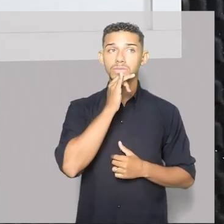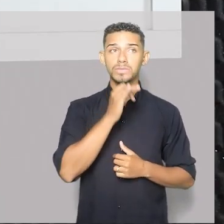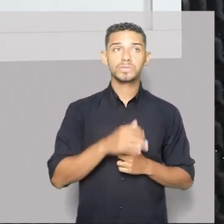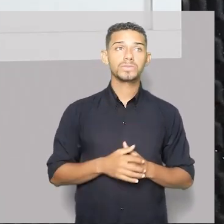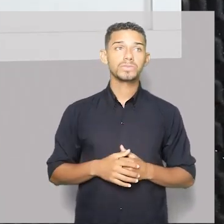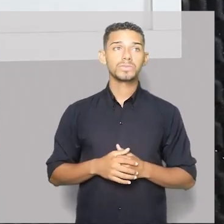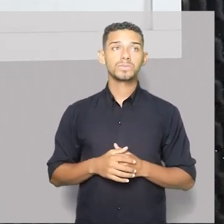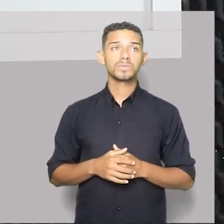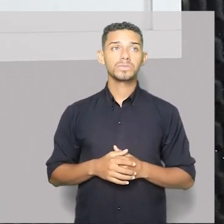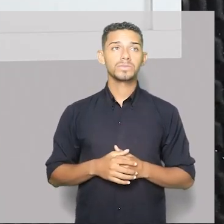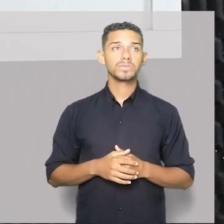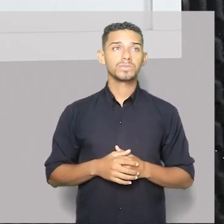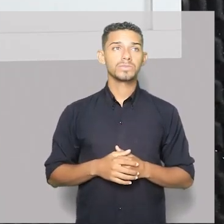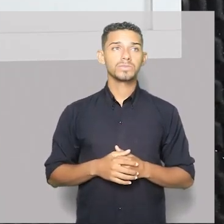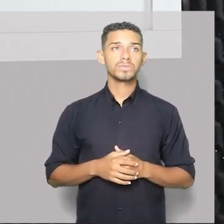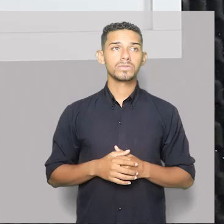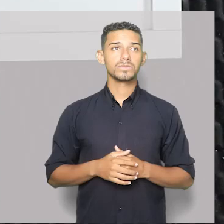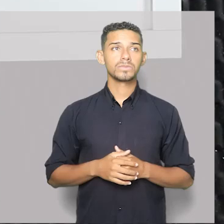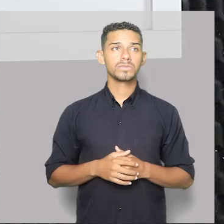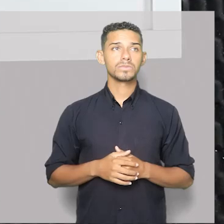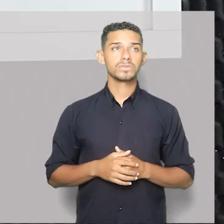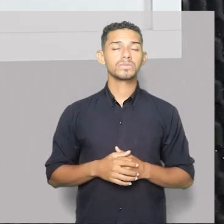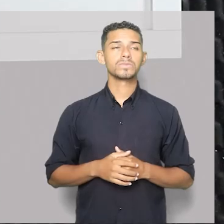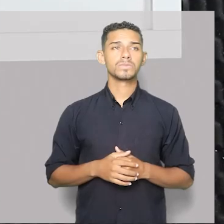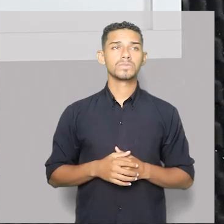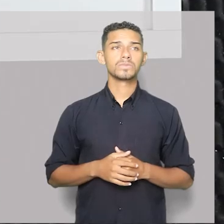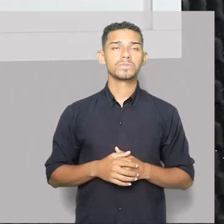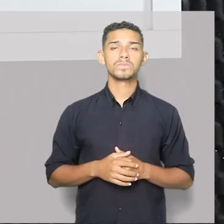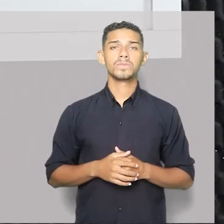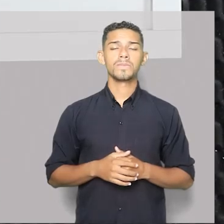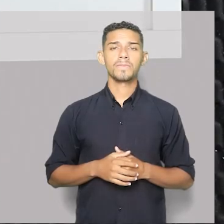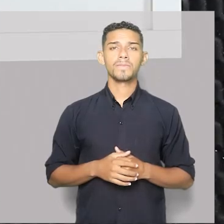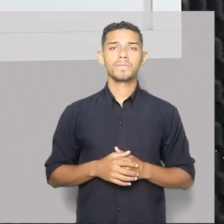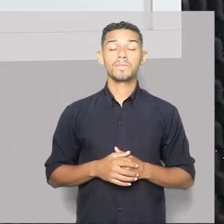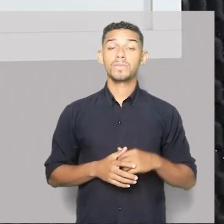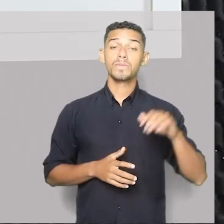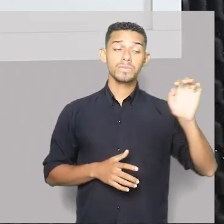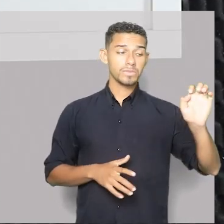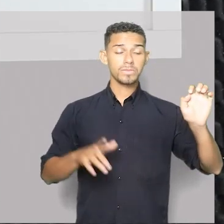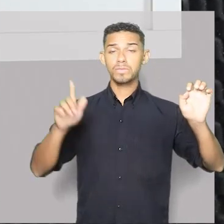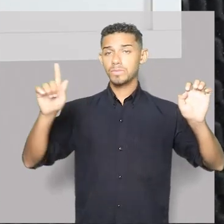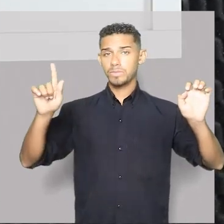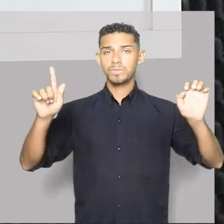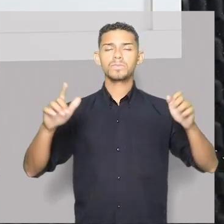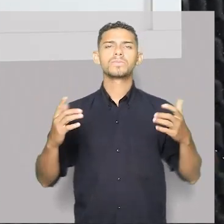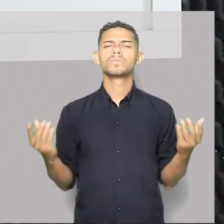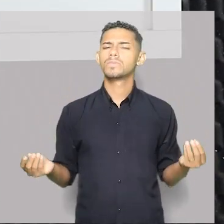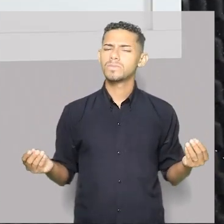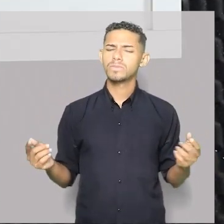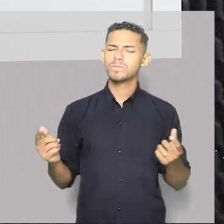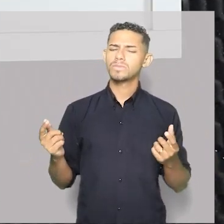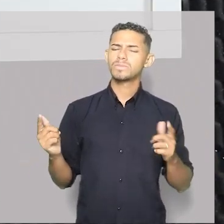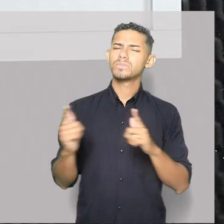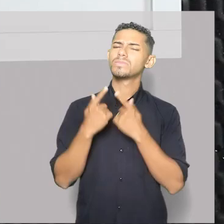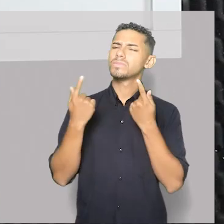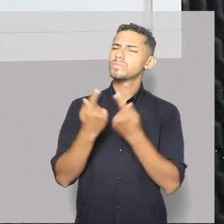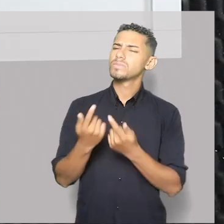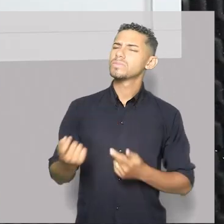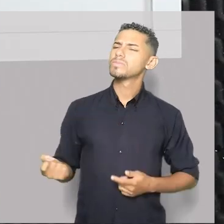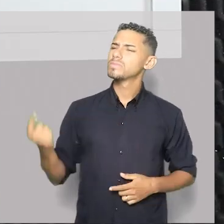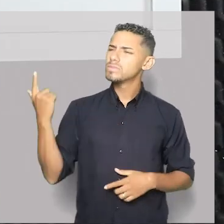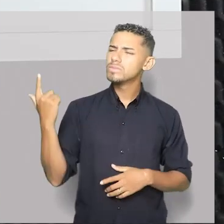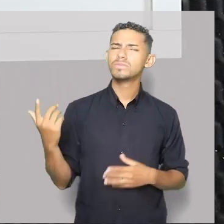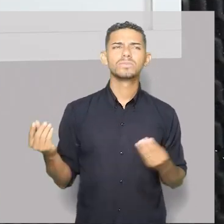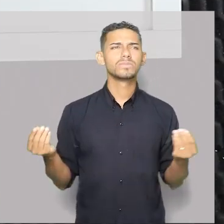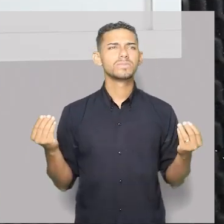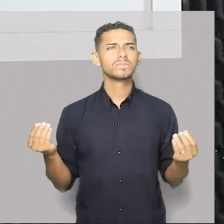Exemplo, Raíssa, peguei aqui, ó, para vocês, E e G. Raíssa, aqui, grupo estranho, né?